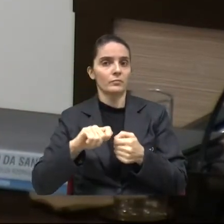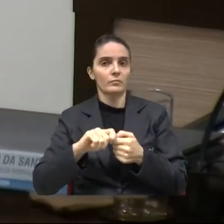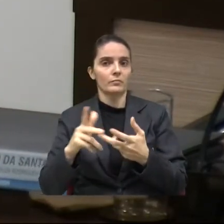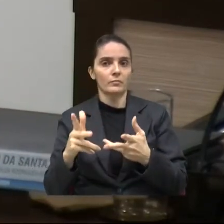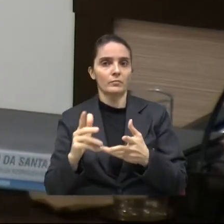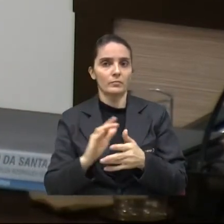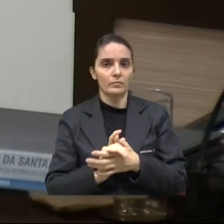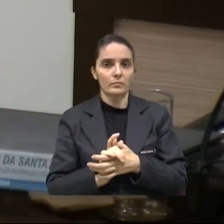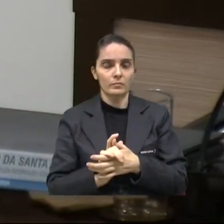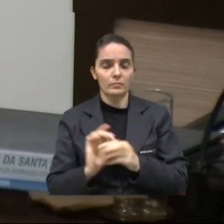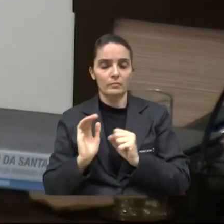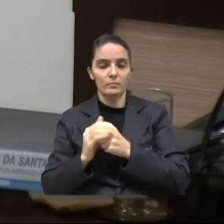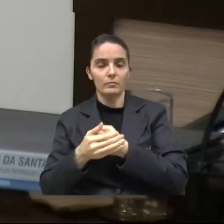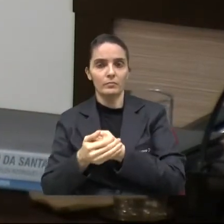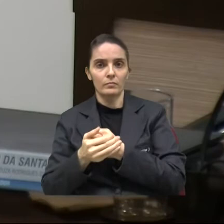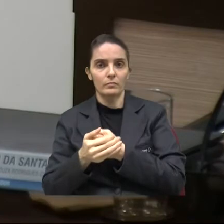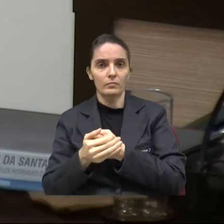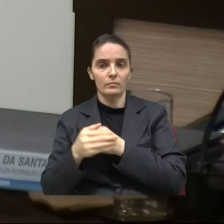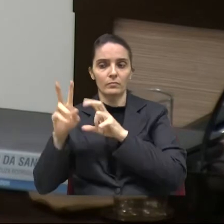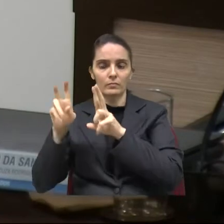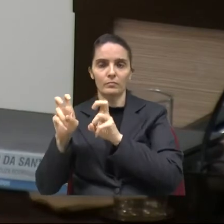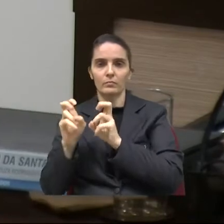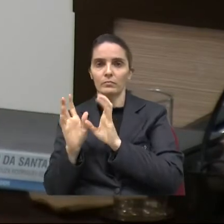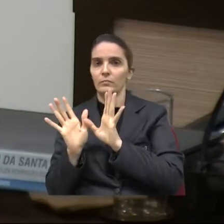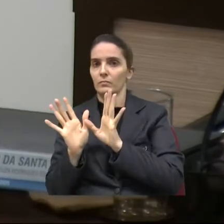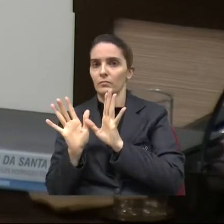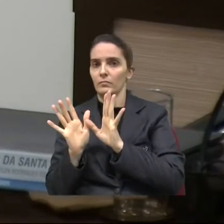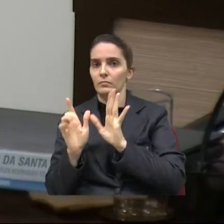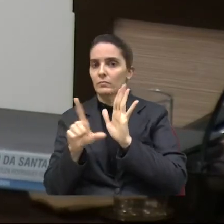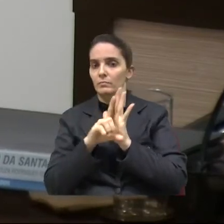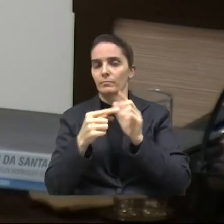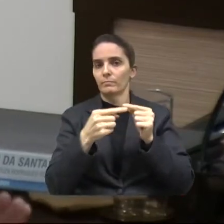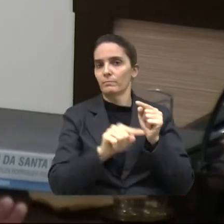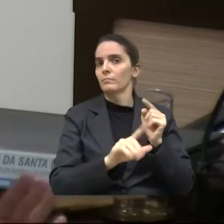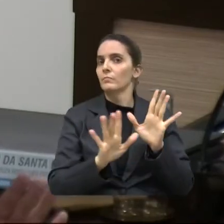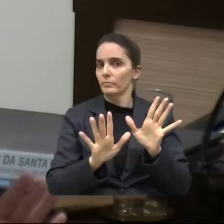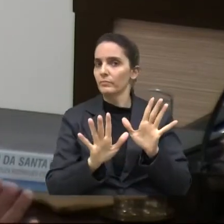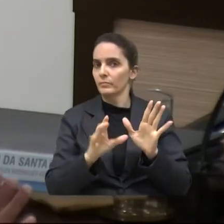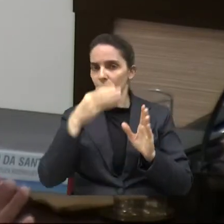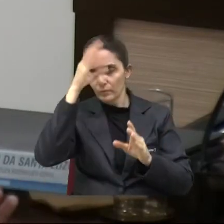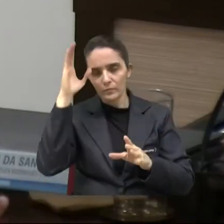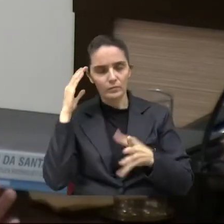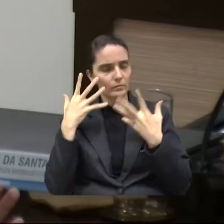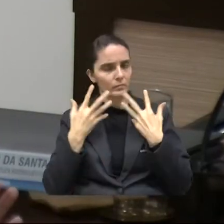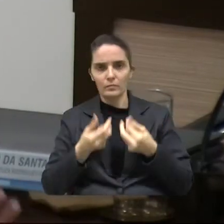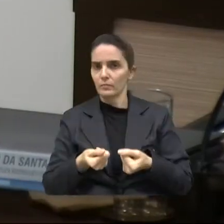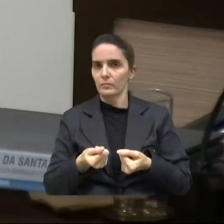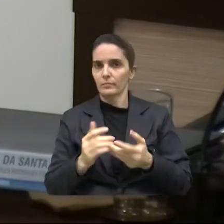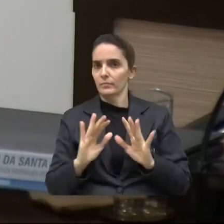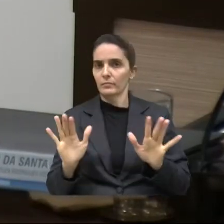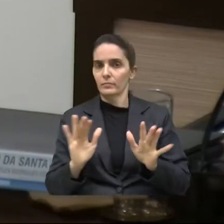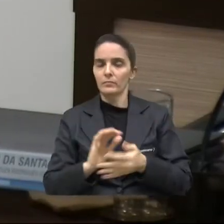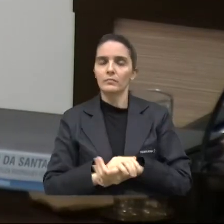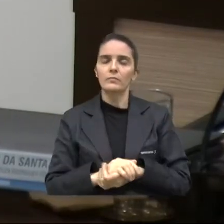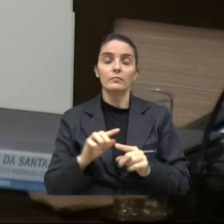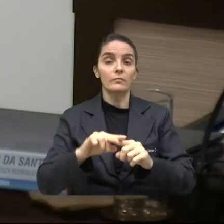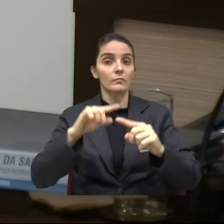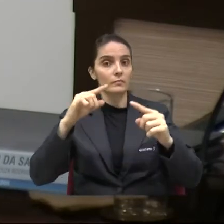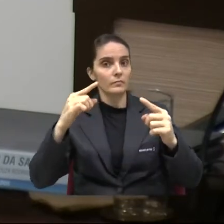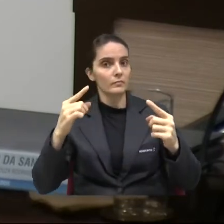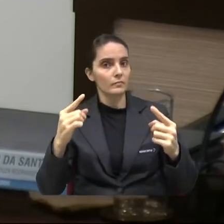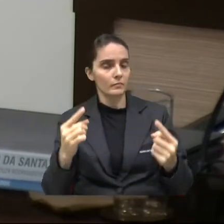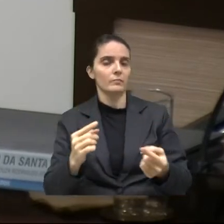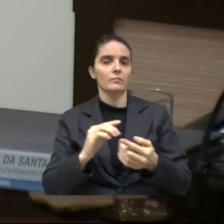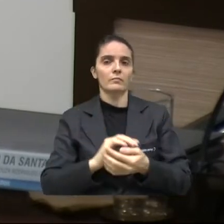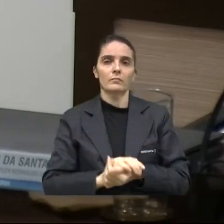para ostentar alguma causa que não seja legítima. Então, eu não quero acreditar em hipótese alguma na segunda causa. Mas o fato